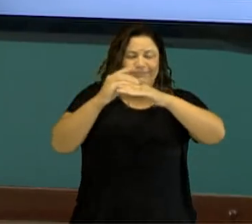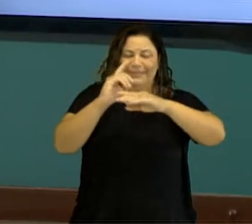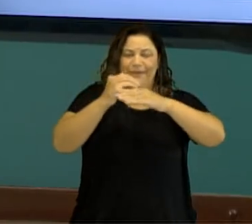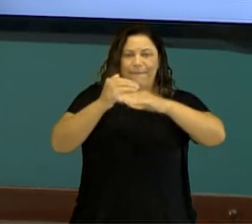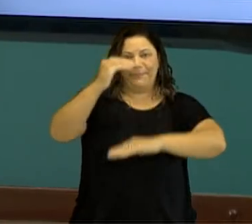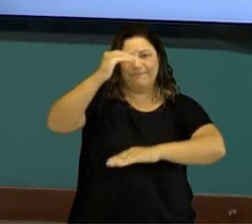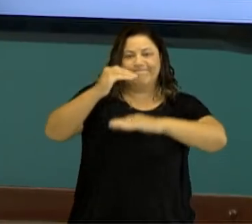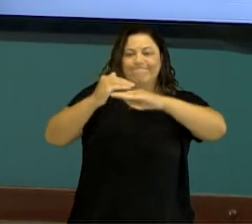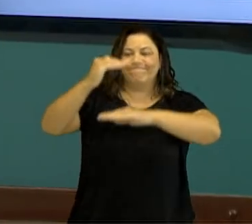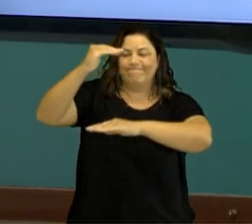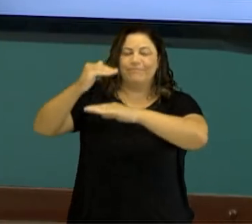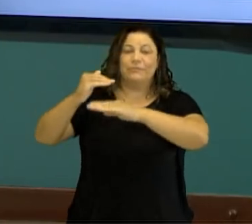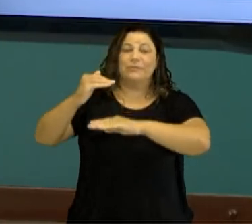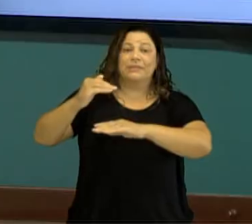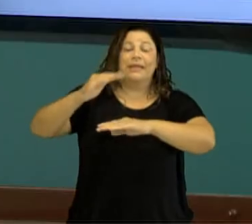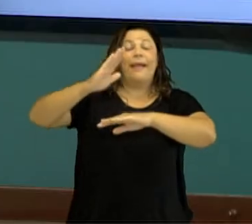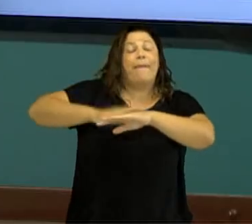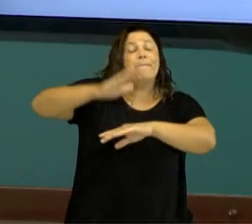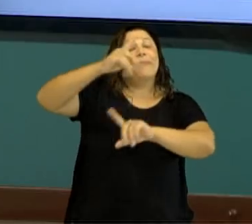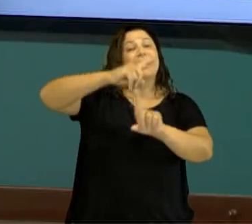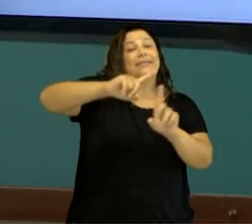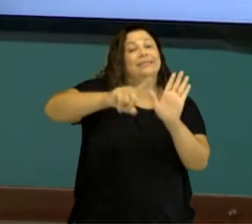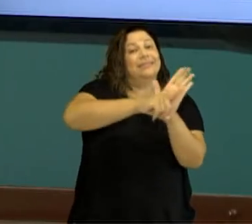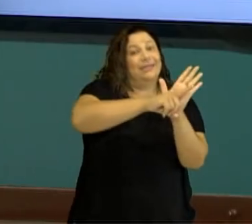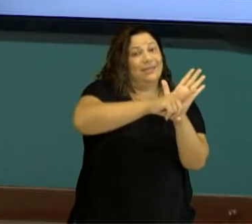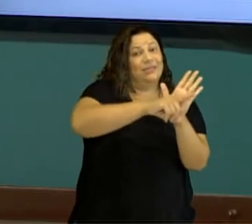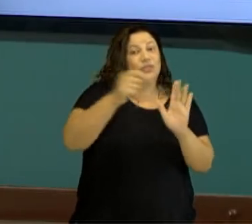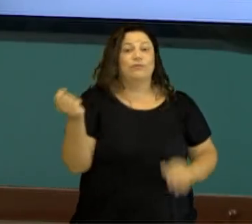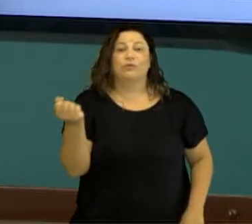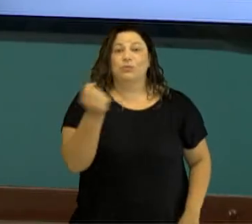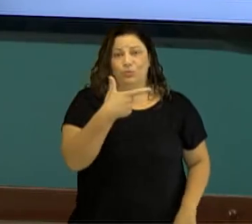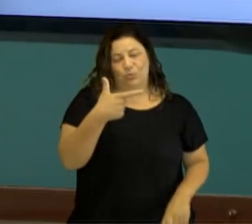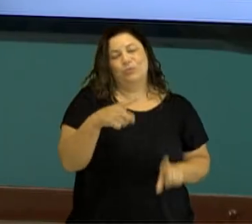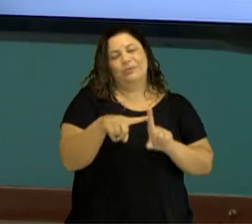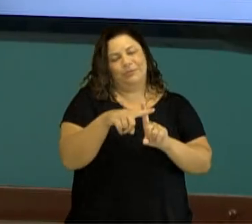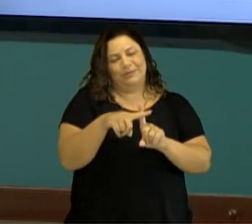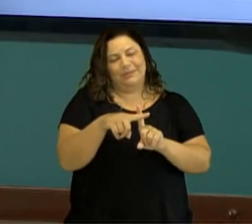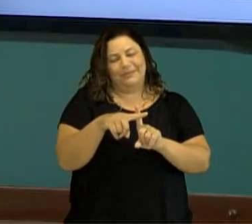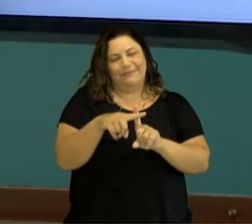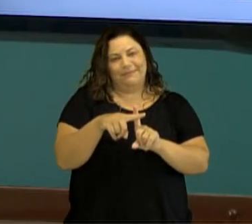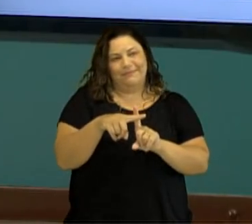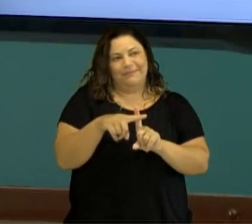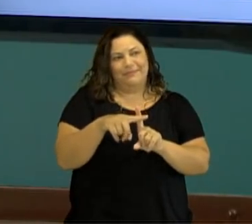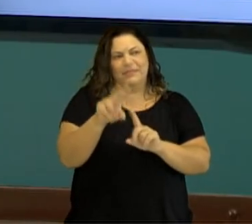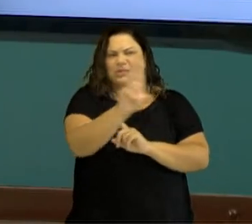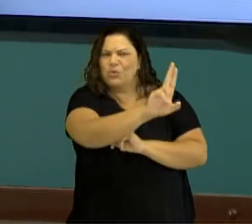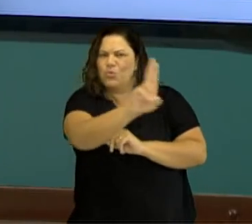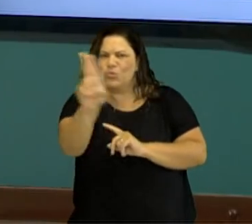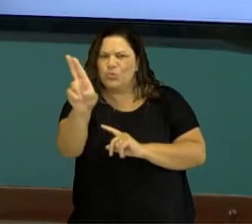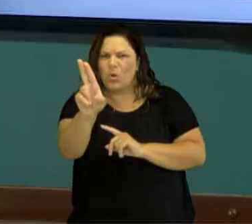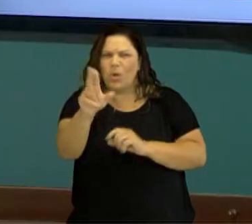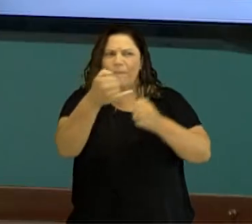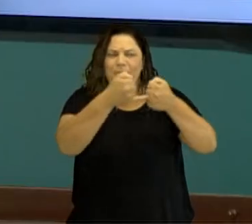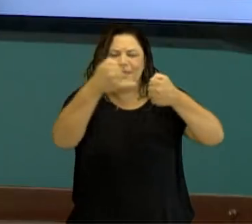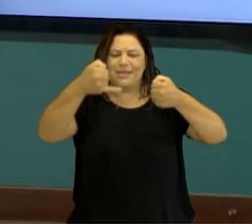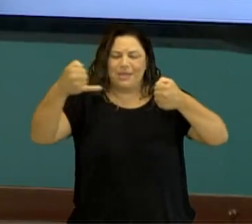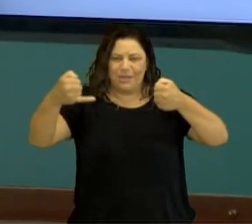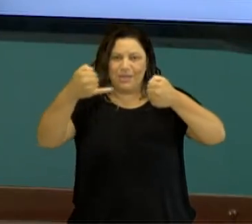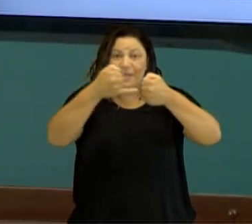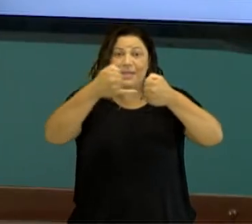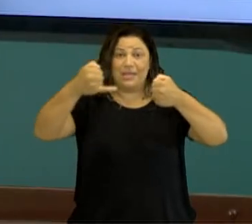tem mais carga negativa do que positiva. Então como que ele vai se chamar? Lembram?